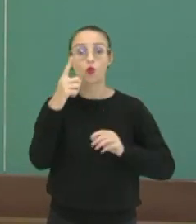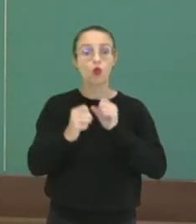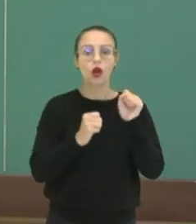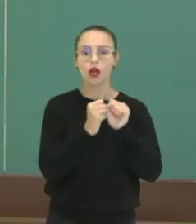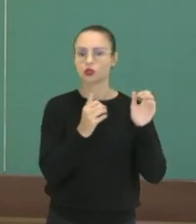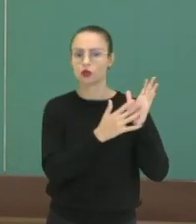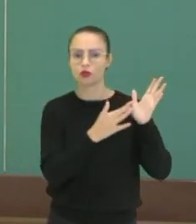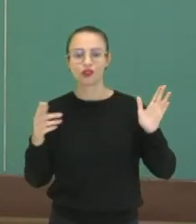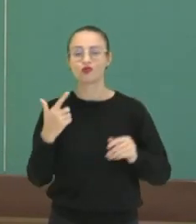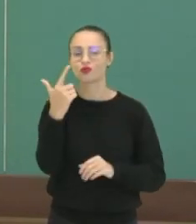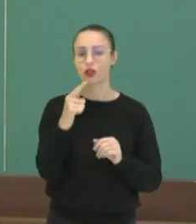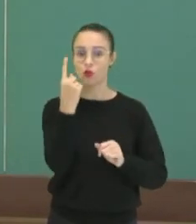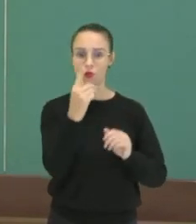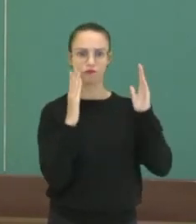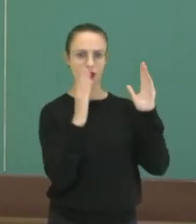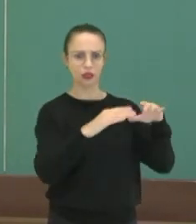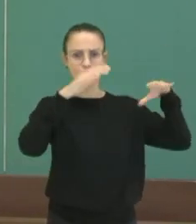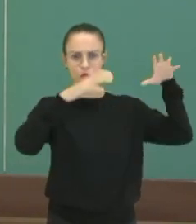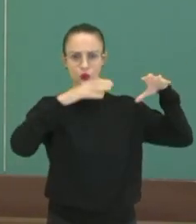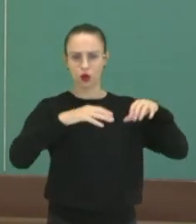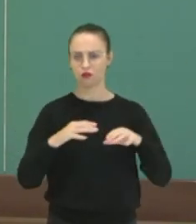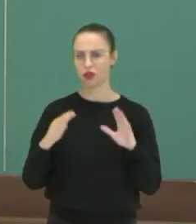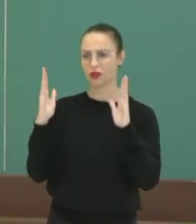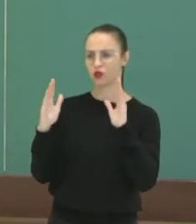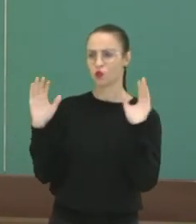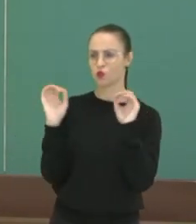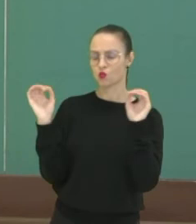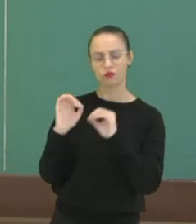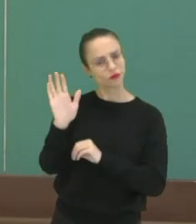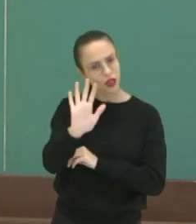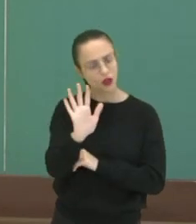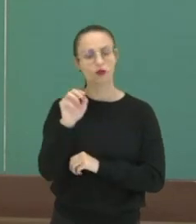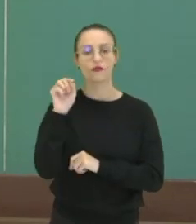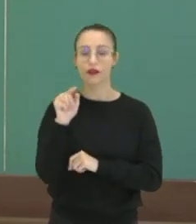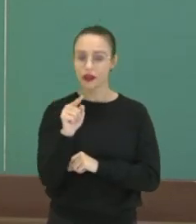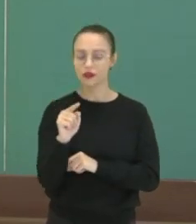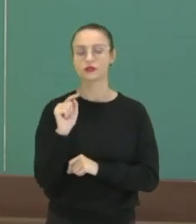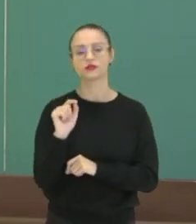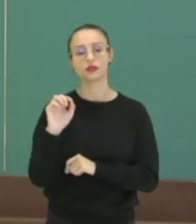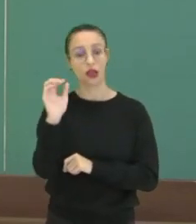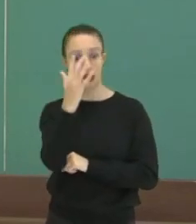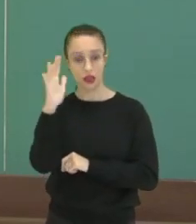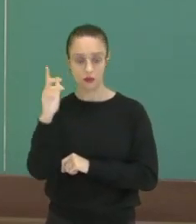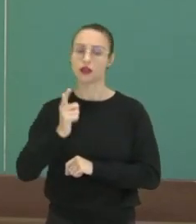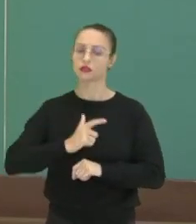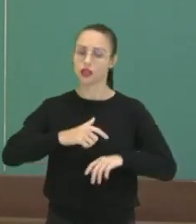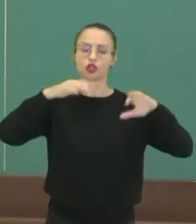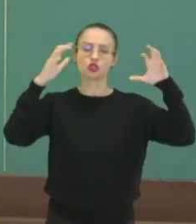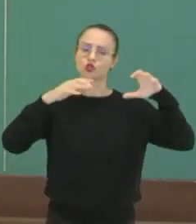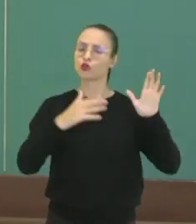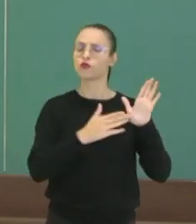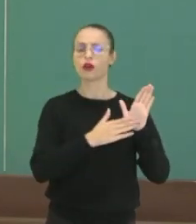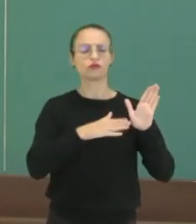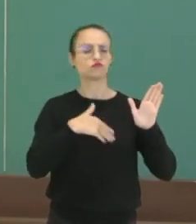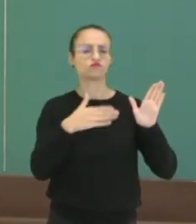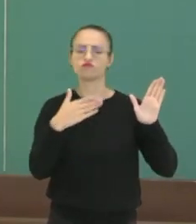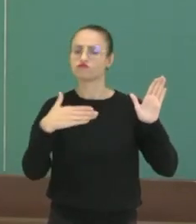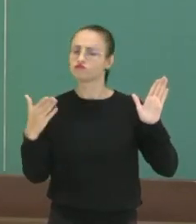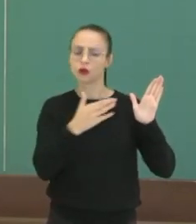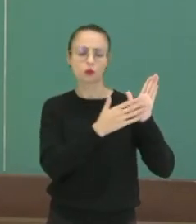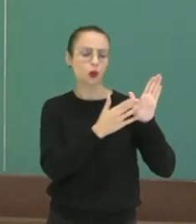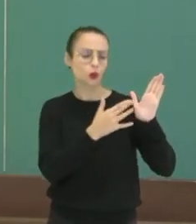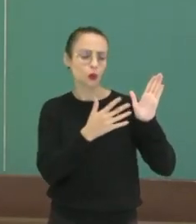tem um período que chove muito e outro que não chove nada. No clima subtropical, a gente tem chuvas recorrentes ali, ou seja,